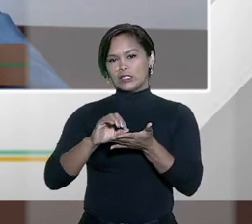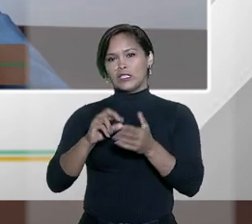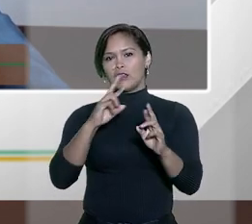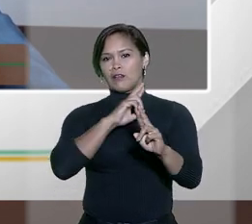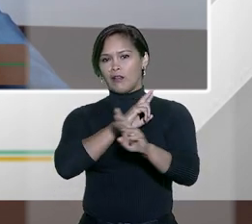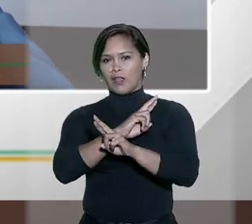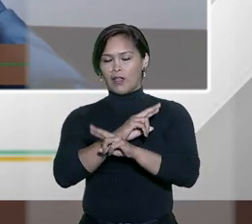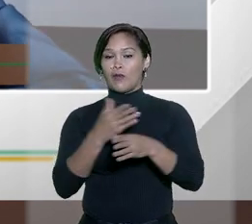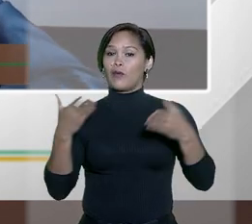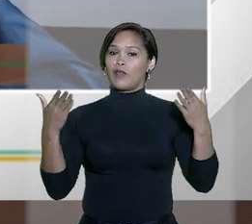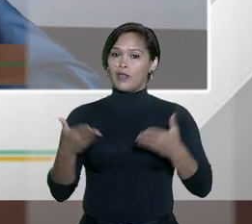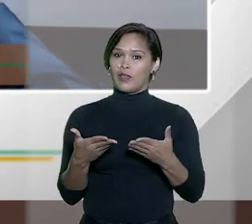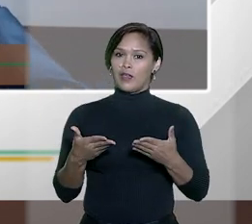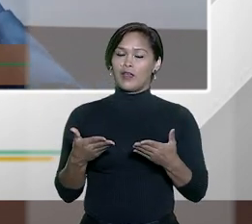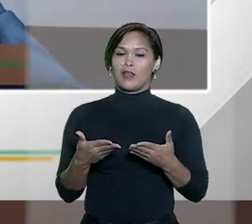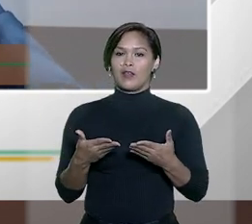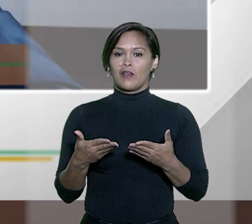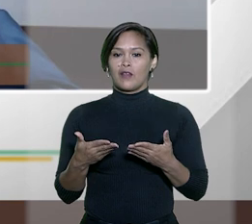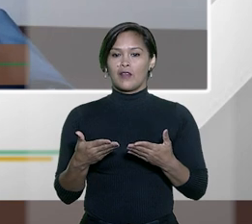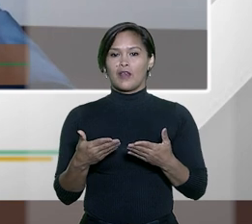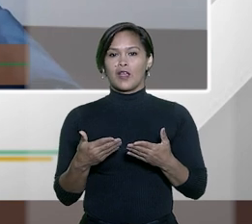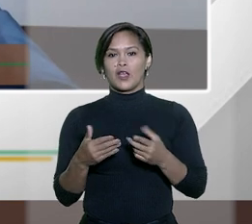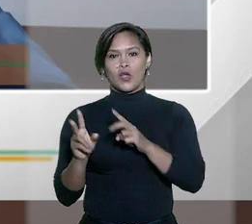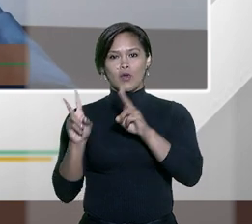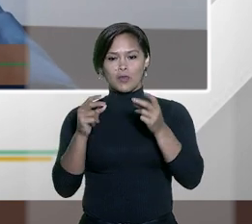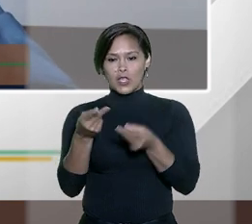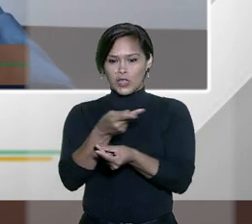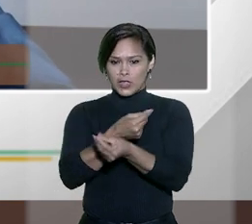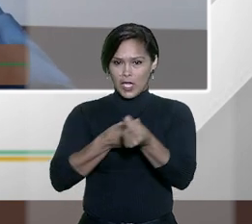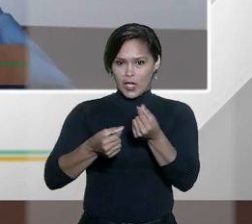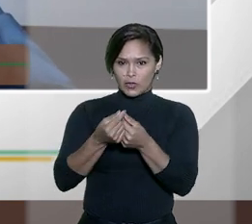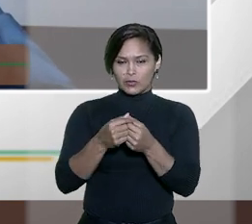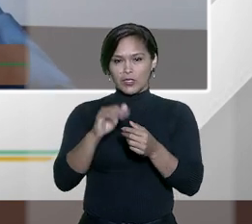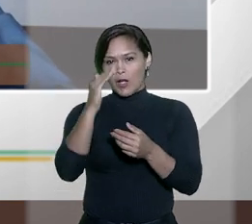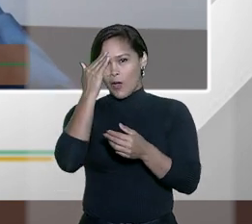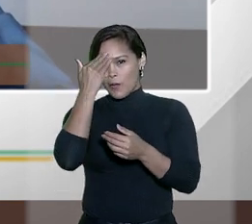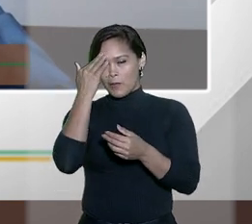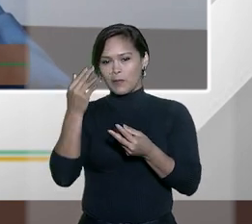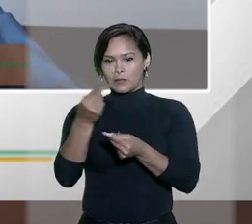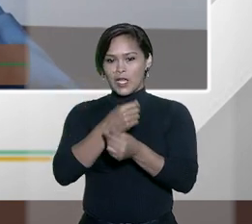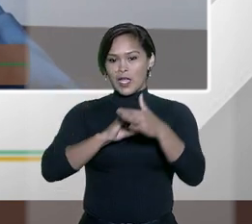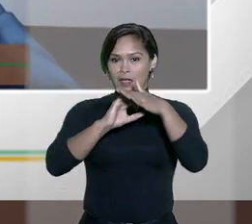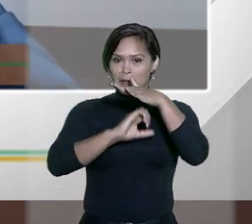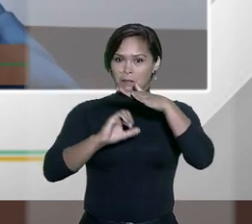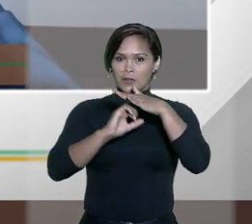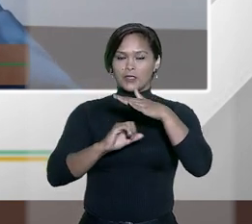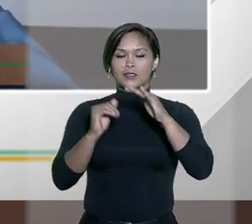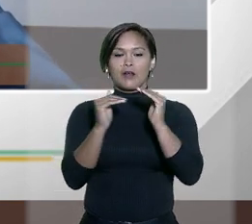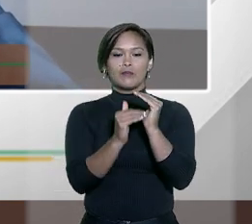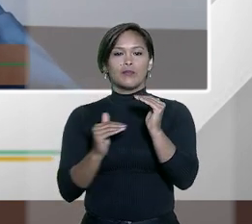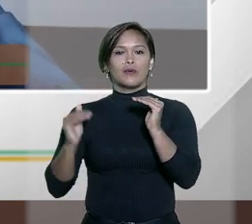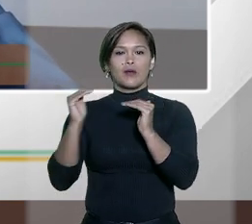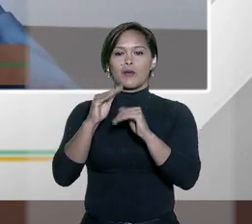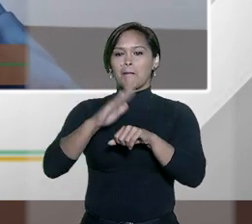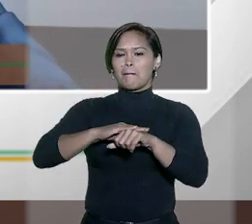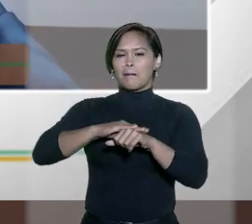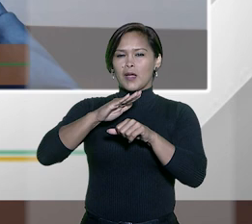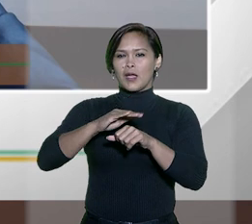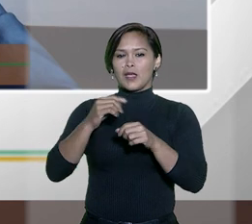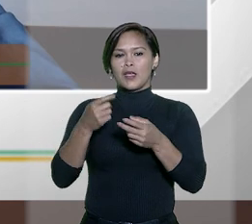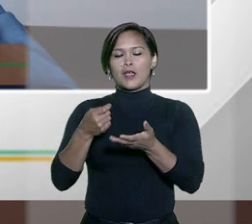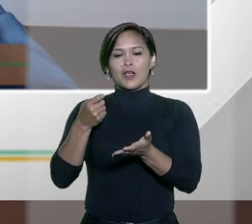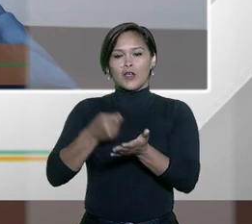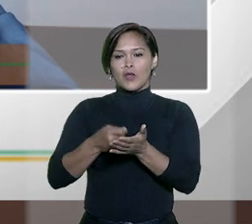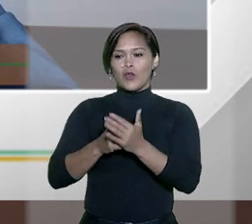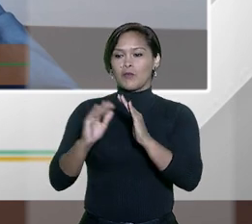ativa, e agora, enfim, do ponto de vista negocial, do ponto de vista empresarial, um alcance muito maior, né? Compra